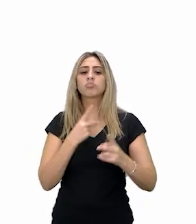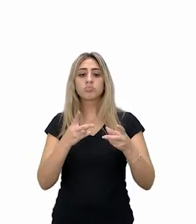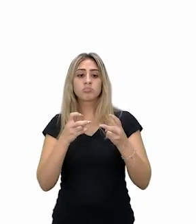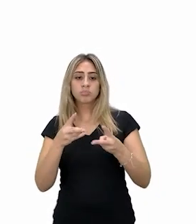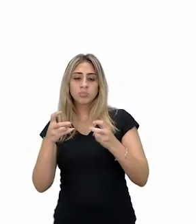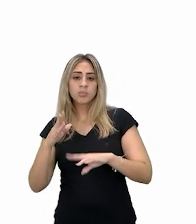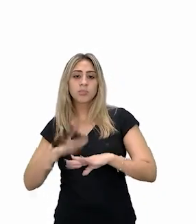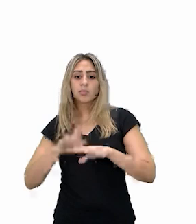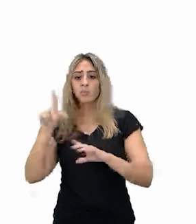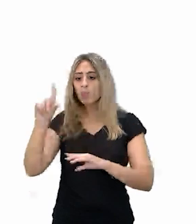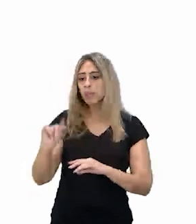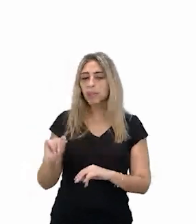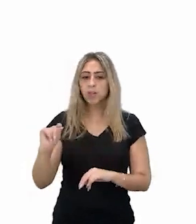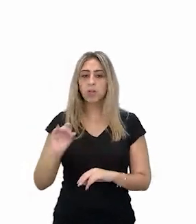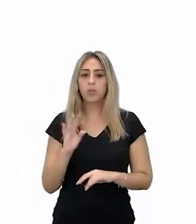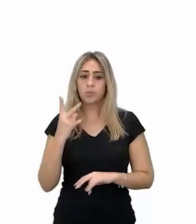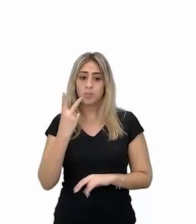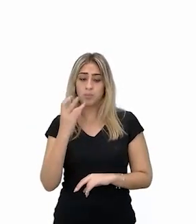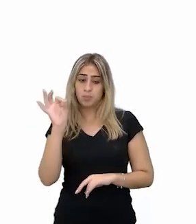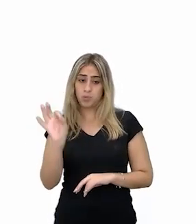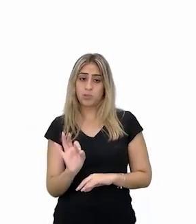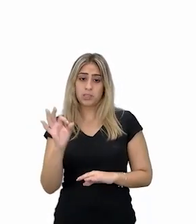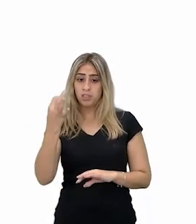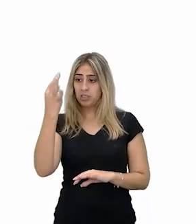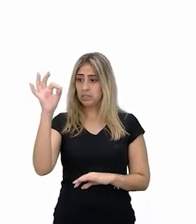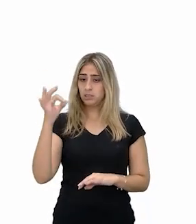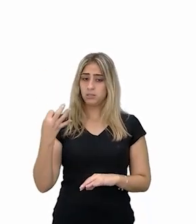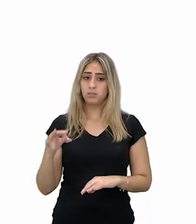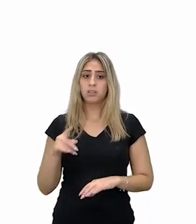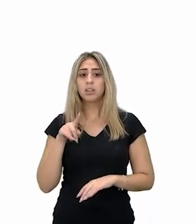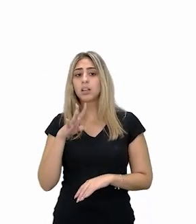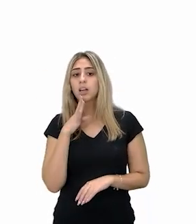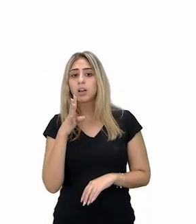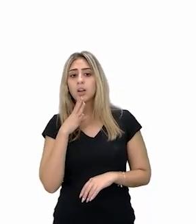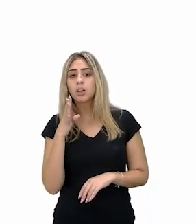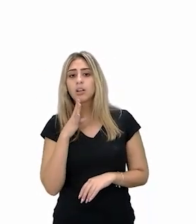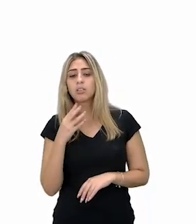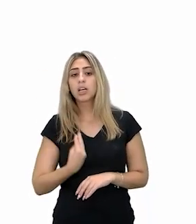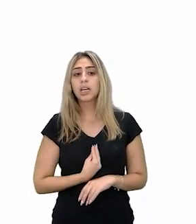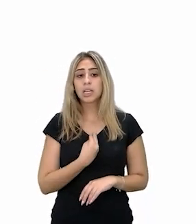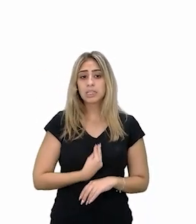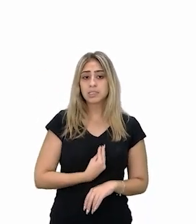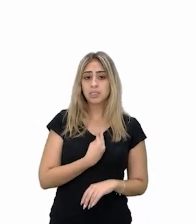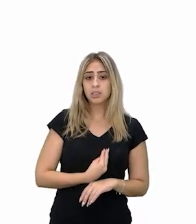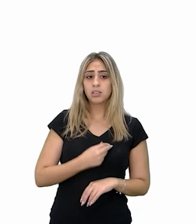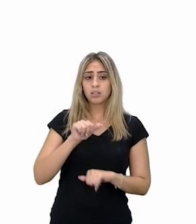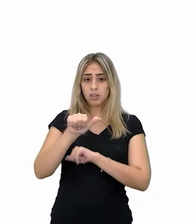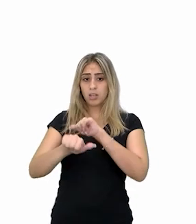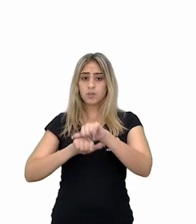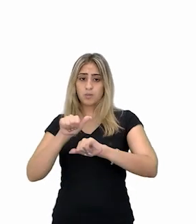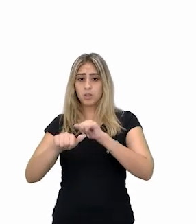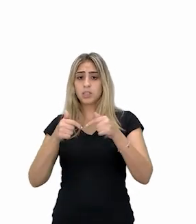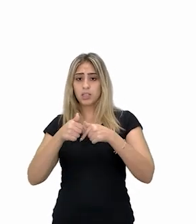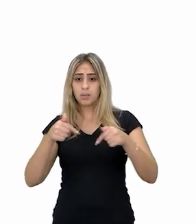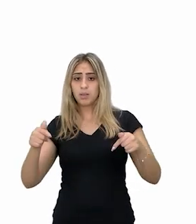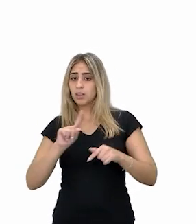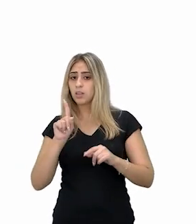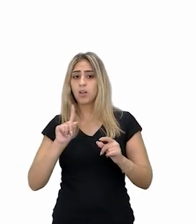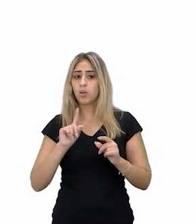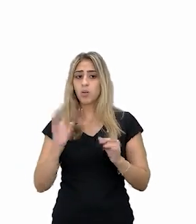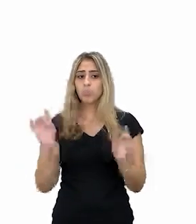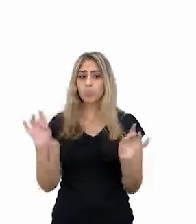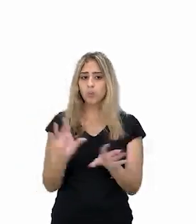tinha menor porcentagem de acerto? Né? Reconhecer que existem transformações químicas que não